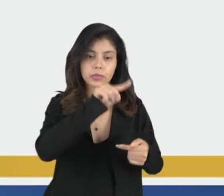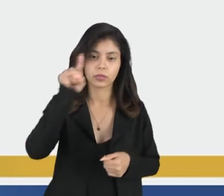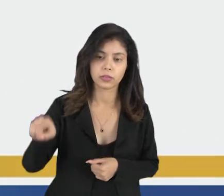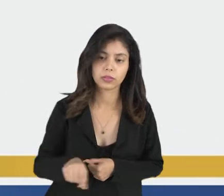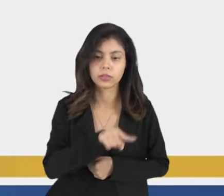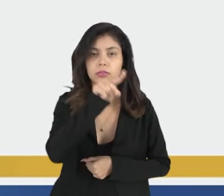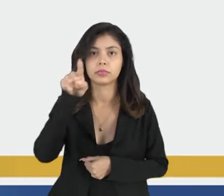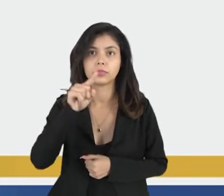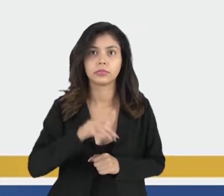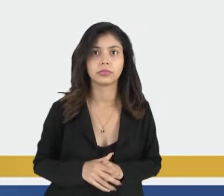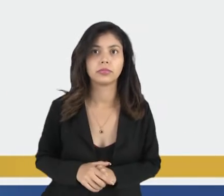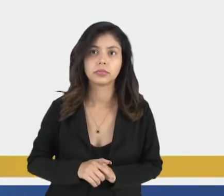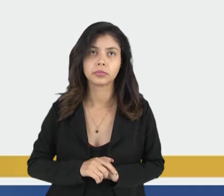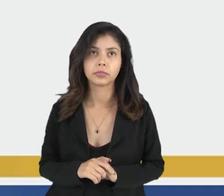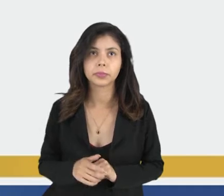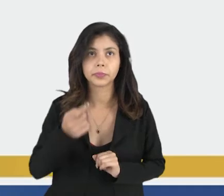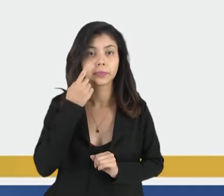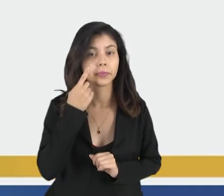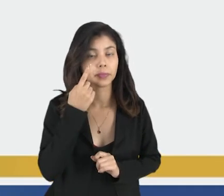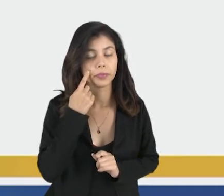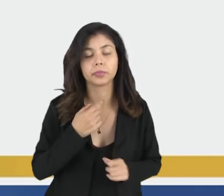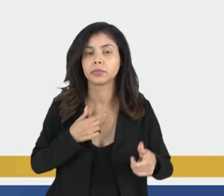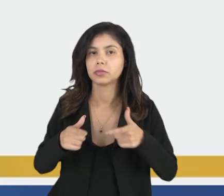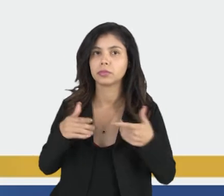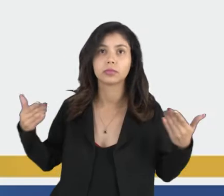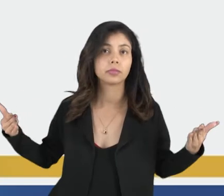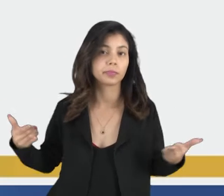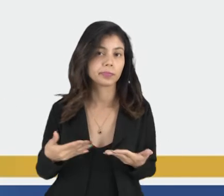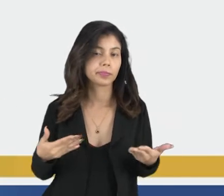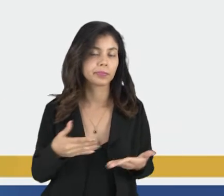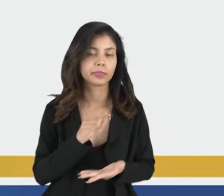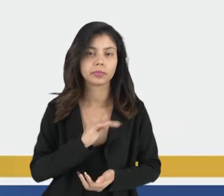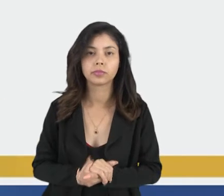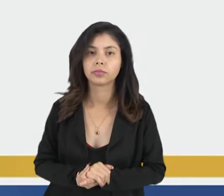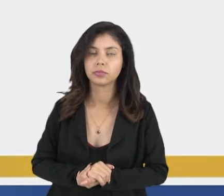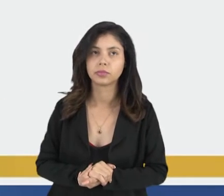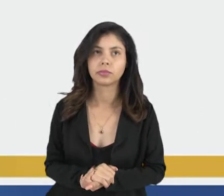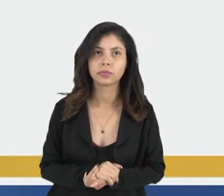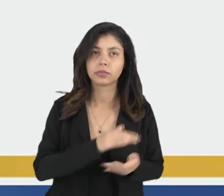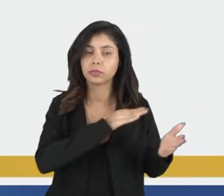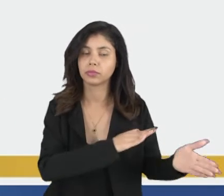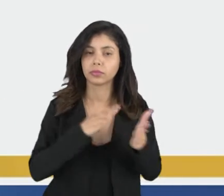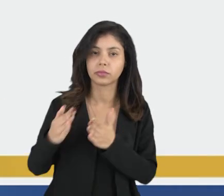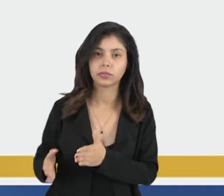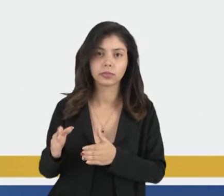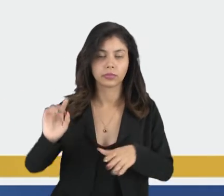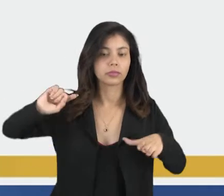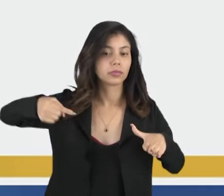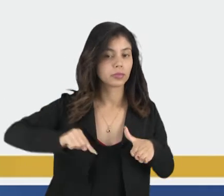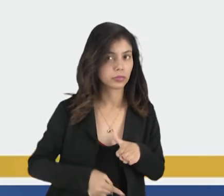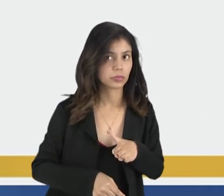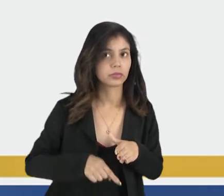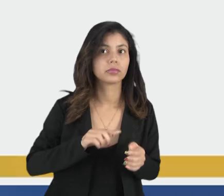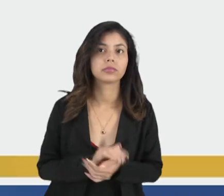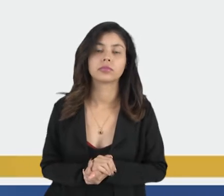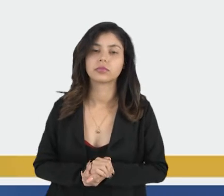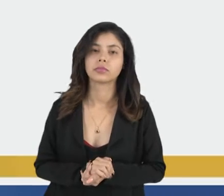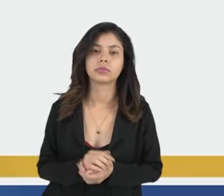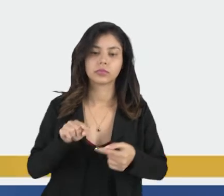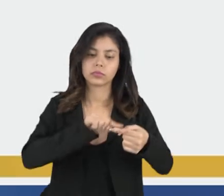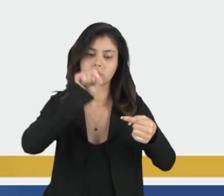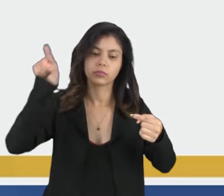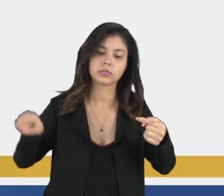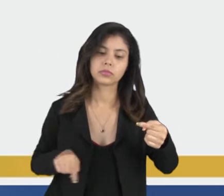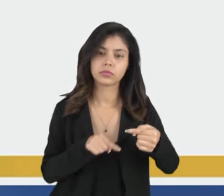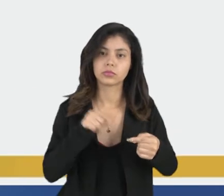Então, observe aí, que nós vamos trabalhar agora essa parte da região interna, ó, da circunferência,